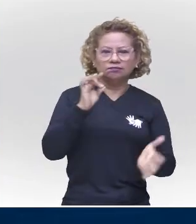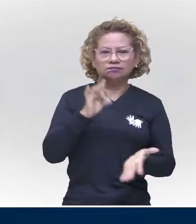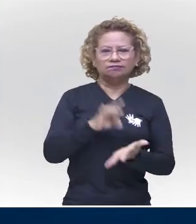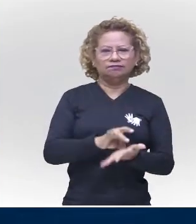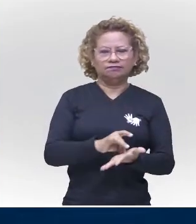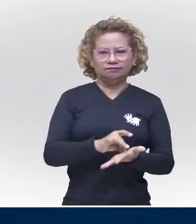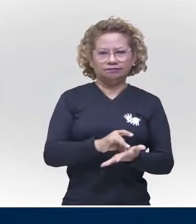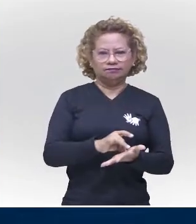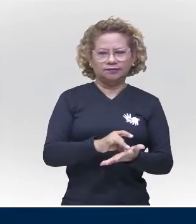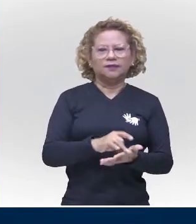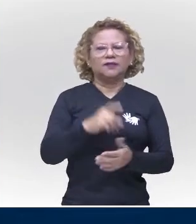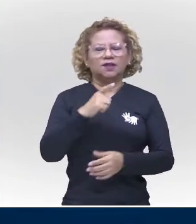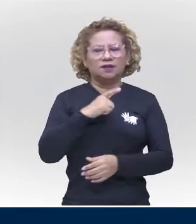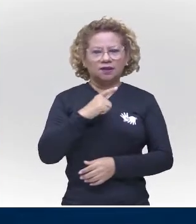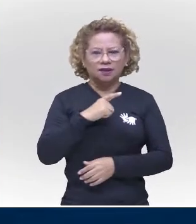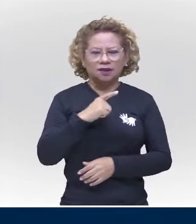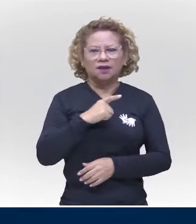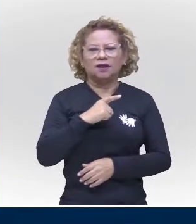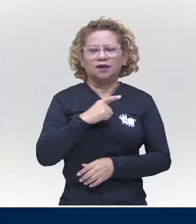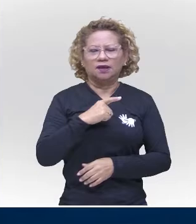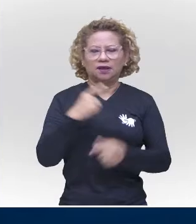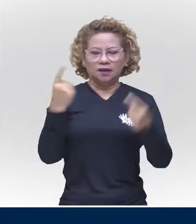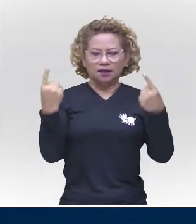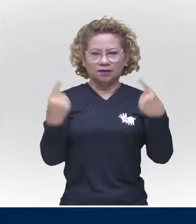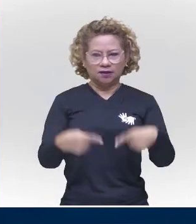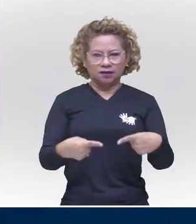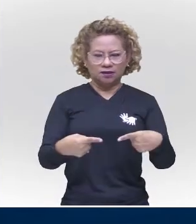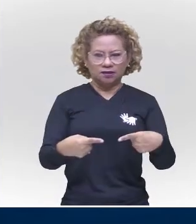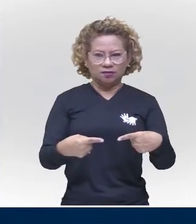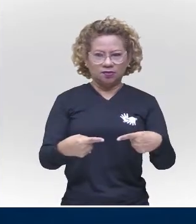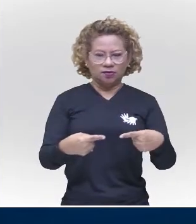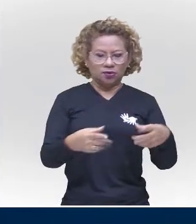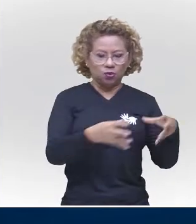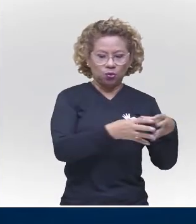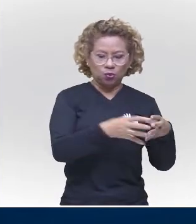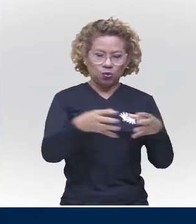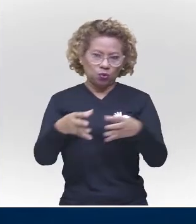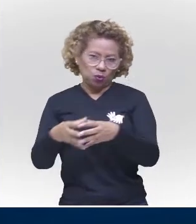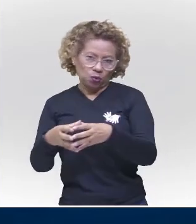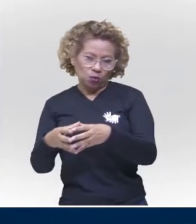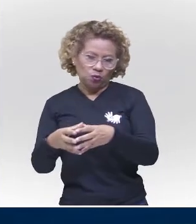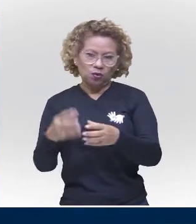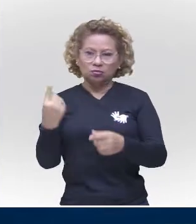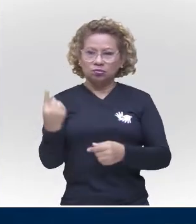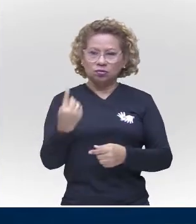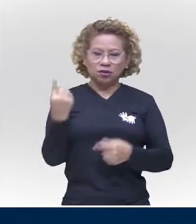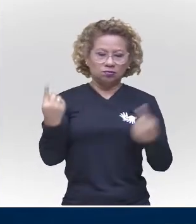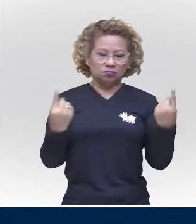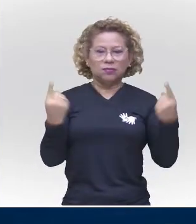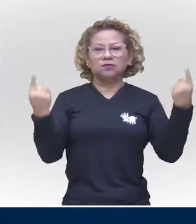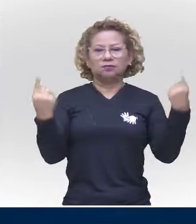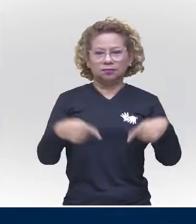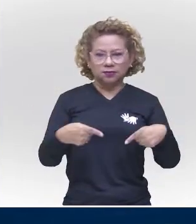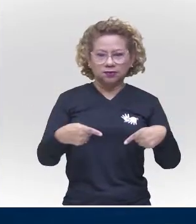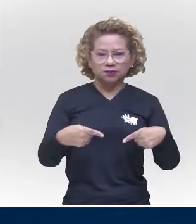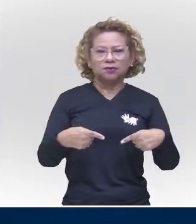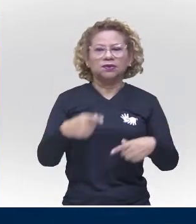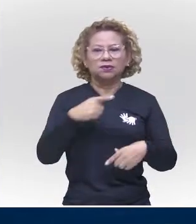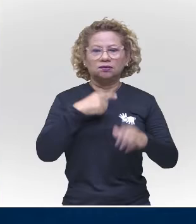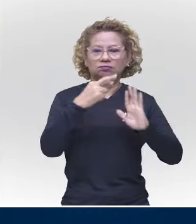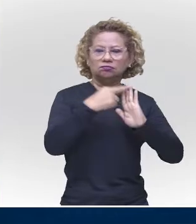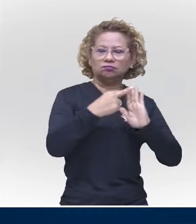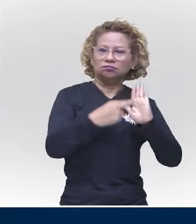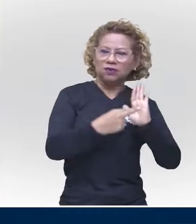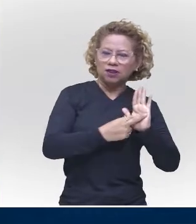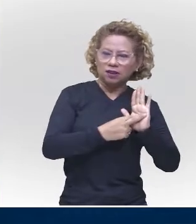seja, envolvem a disputa entre equipes e também entre os indivíduos, tendo como critério